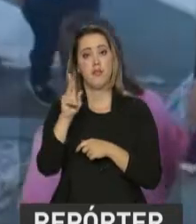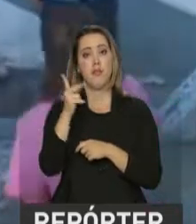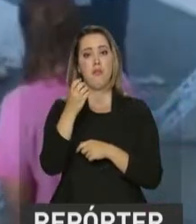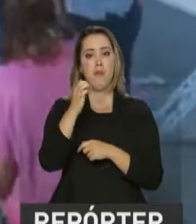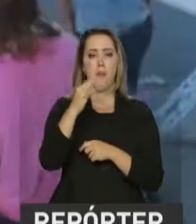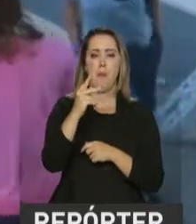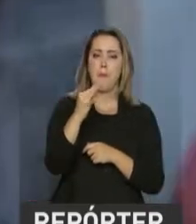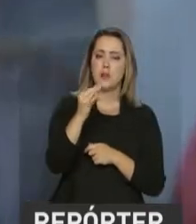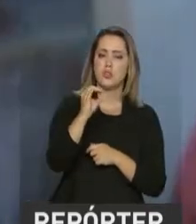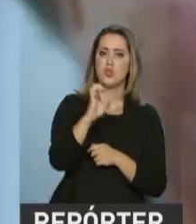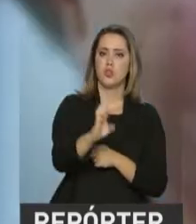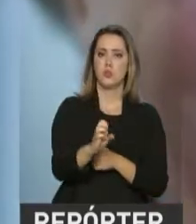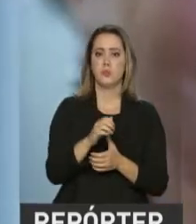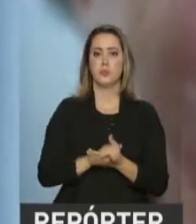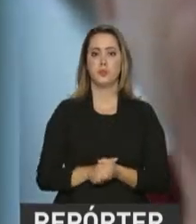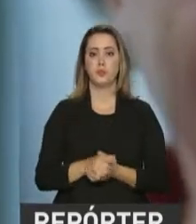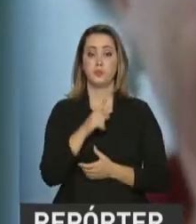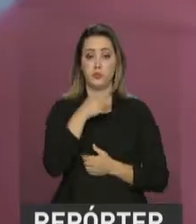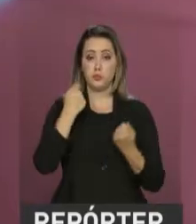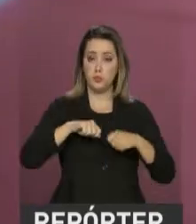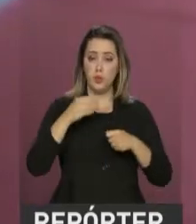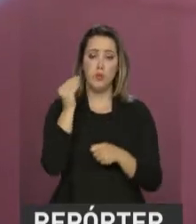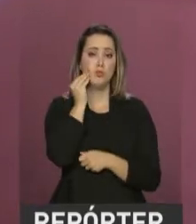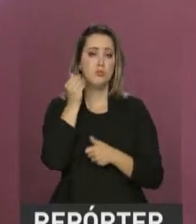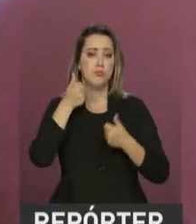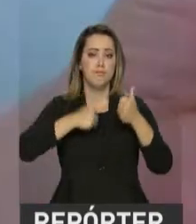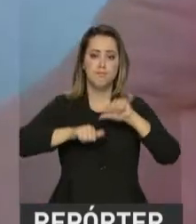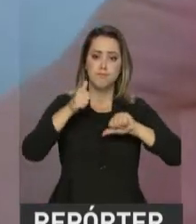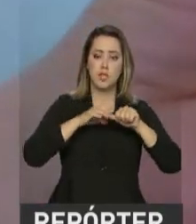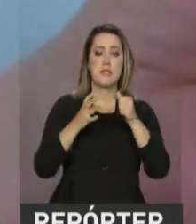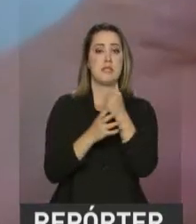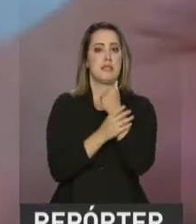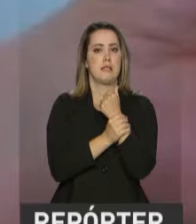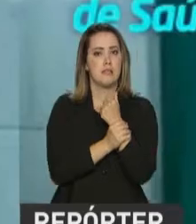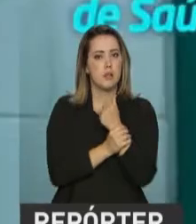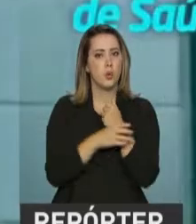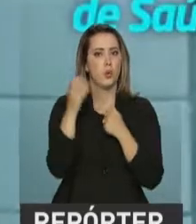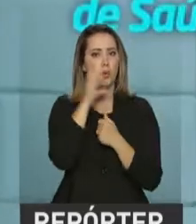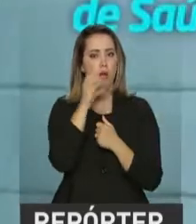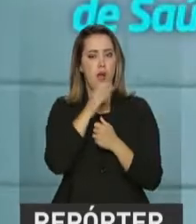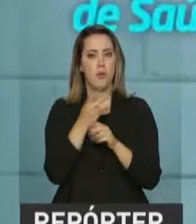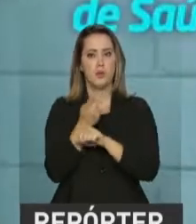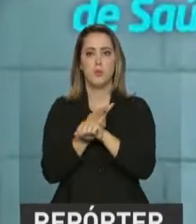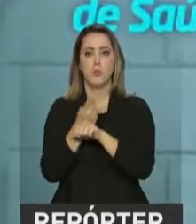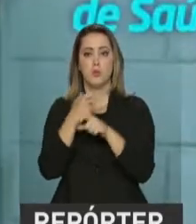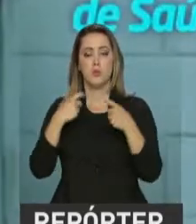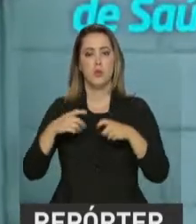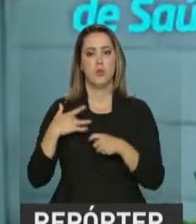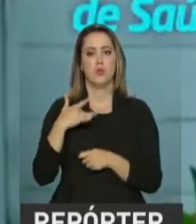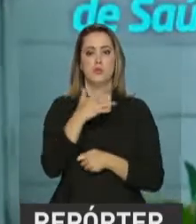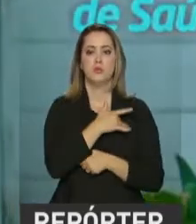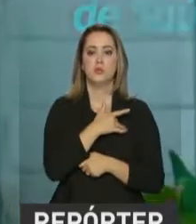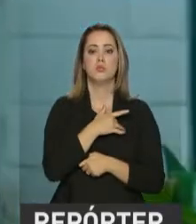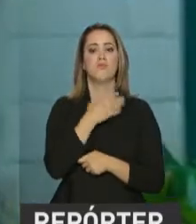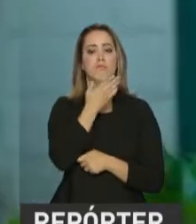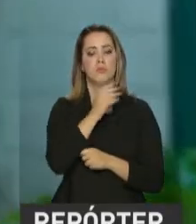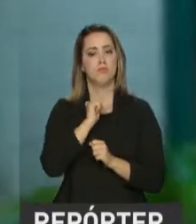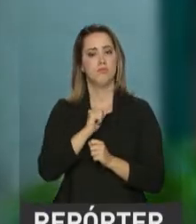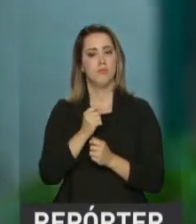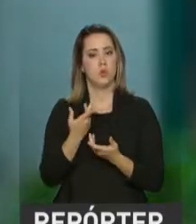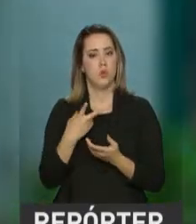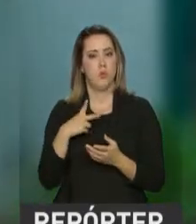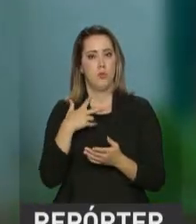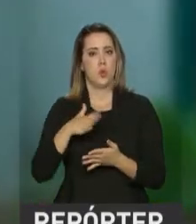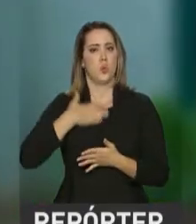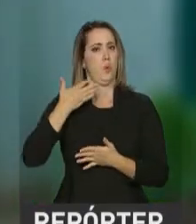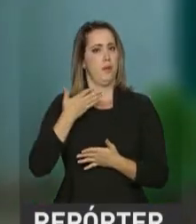bens e fazer o teste é rápido seguro e sigiloso e procure uma unidade de saúde hepatite c não deixa que ela